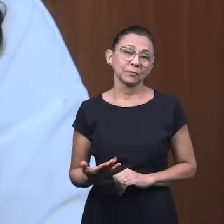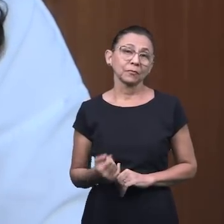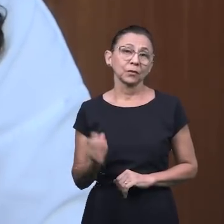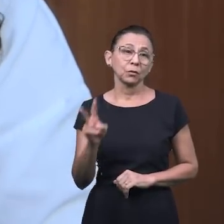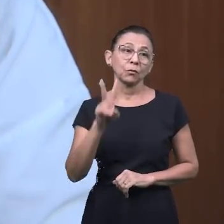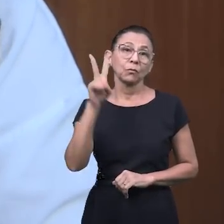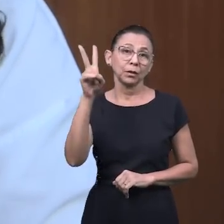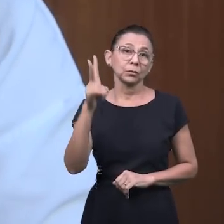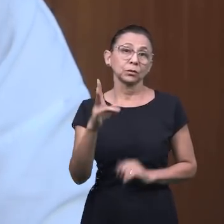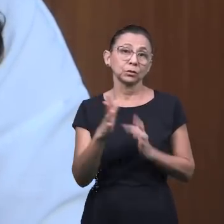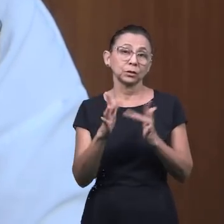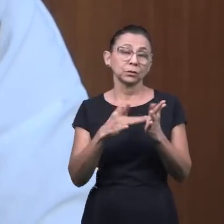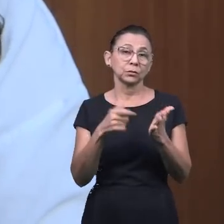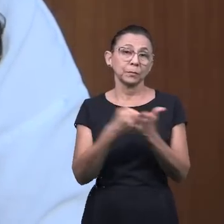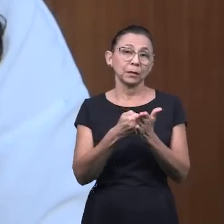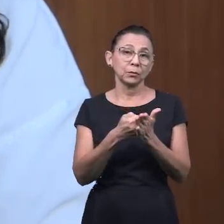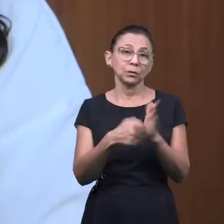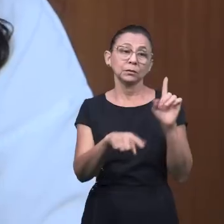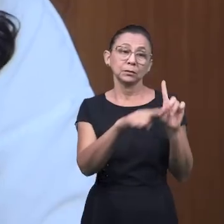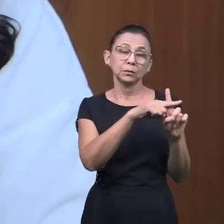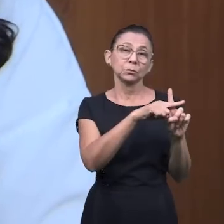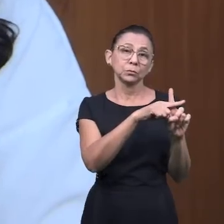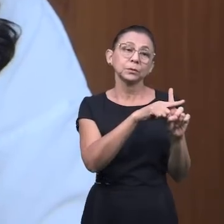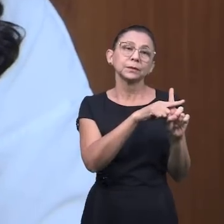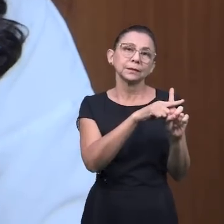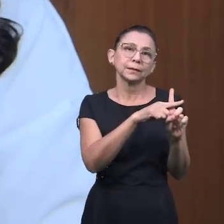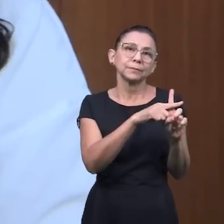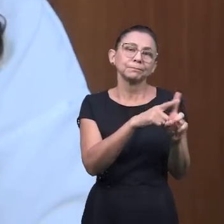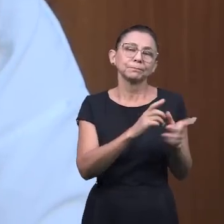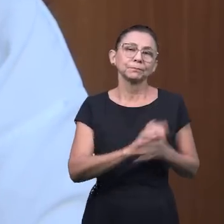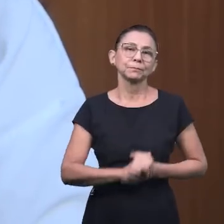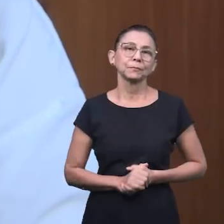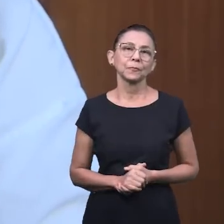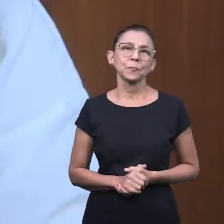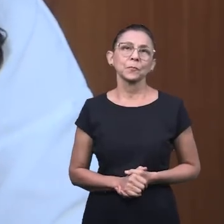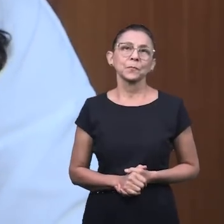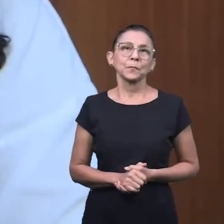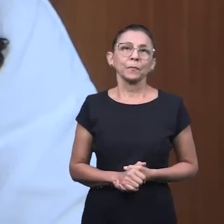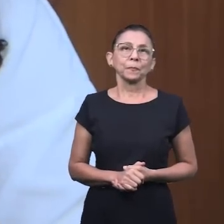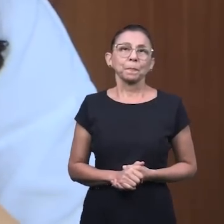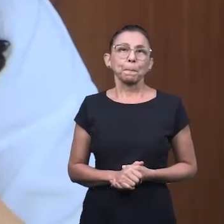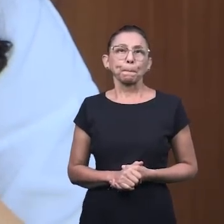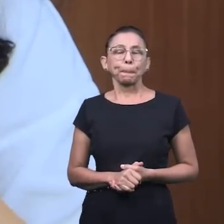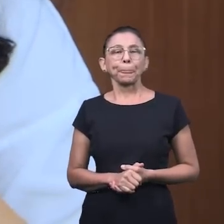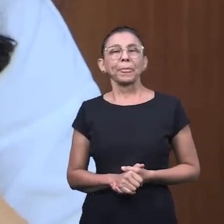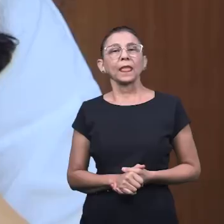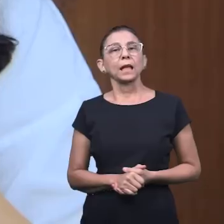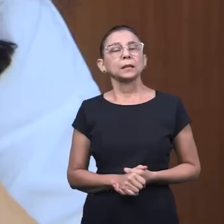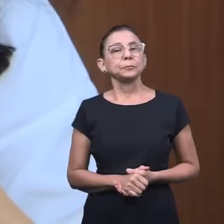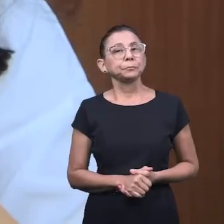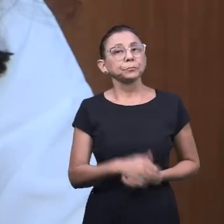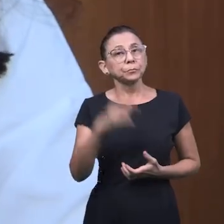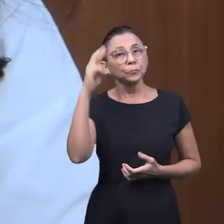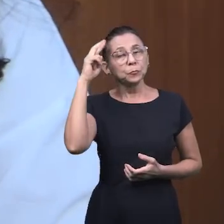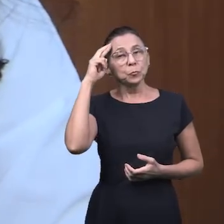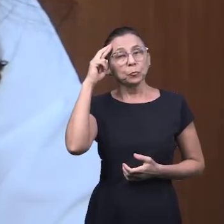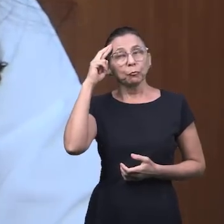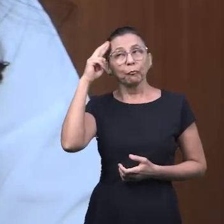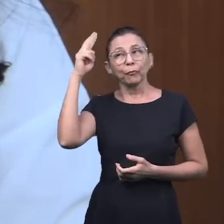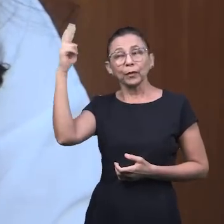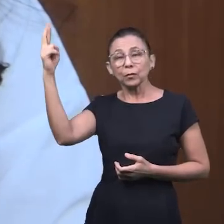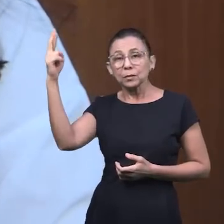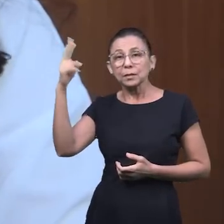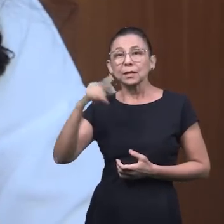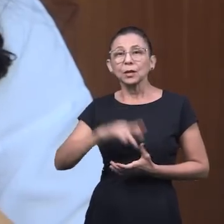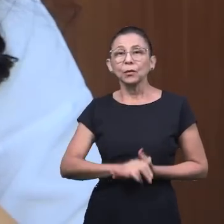Foi o valor pago ali na cruz. E o Senhor, além de ter pago aquele preço na cruz, Ele ainda nos dá a oportunidade de